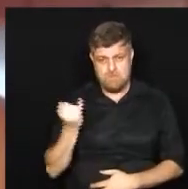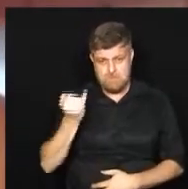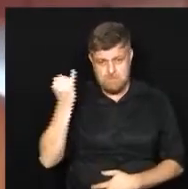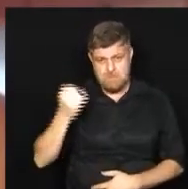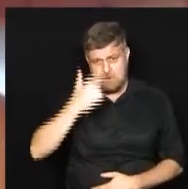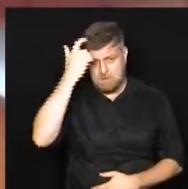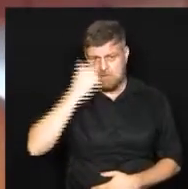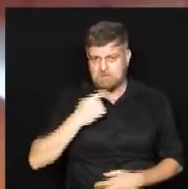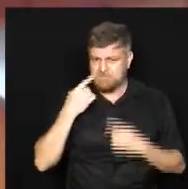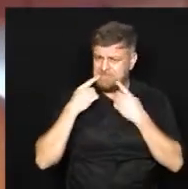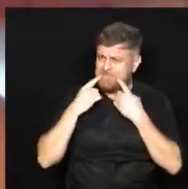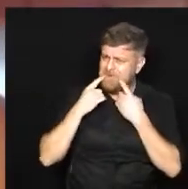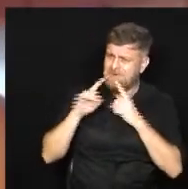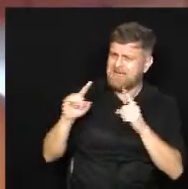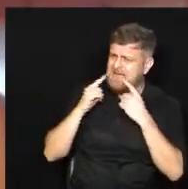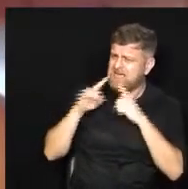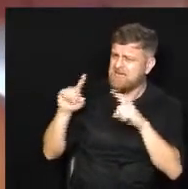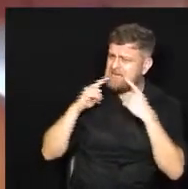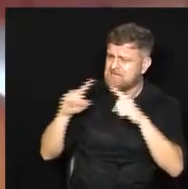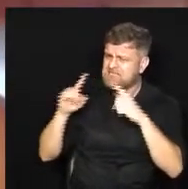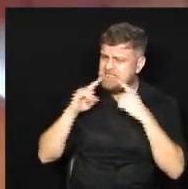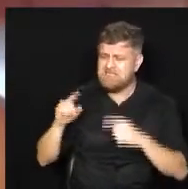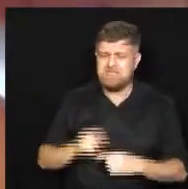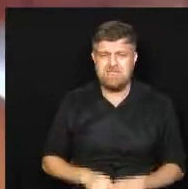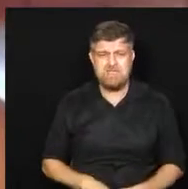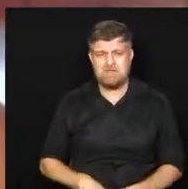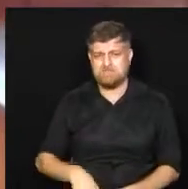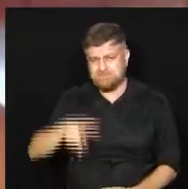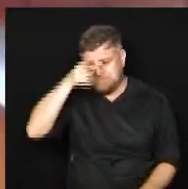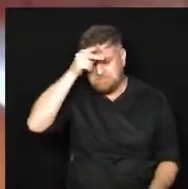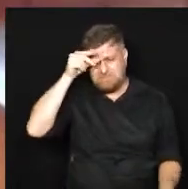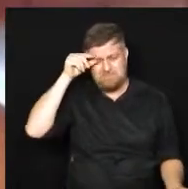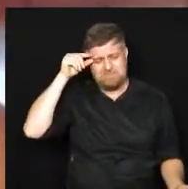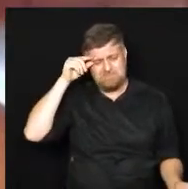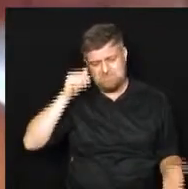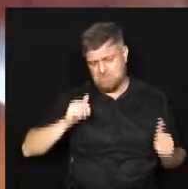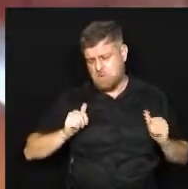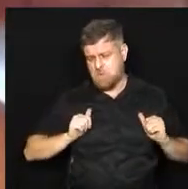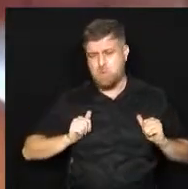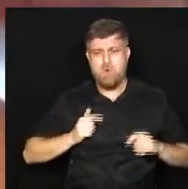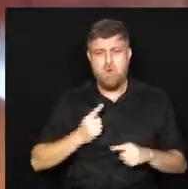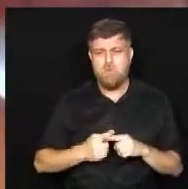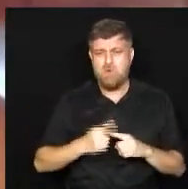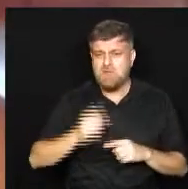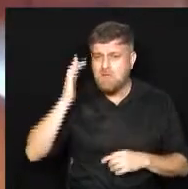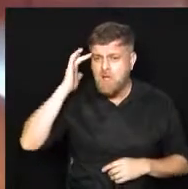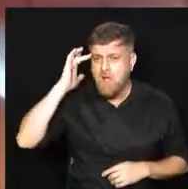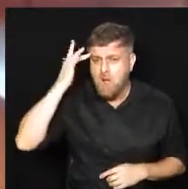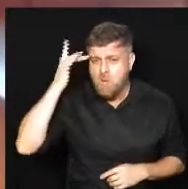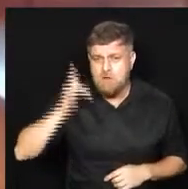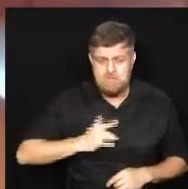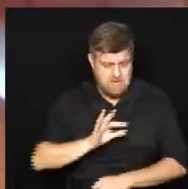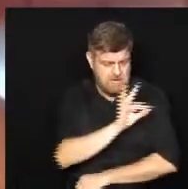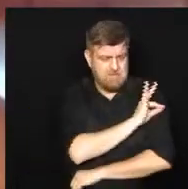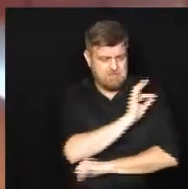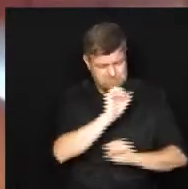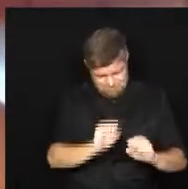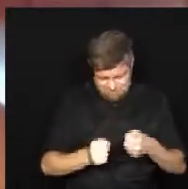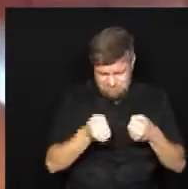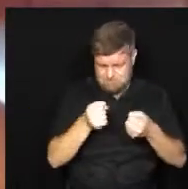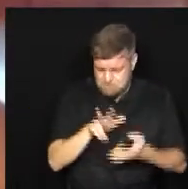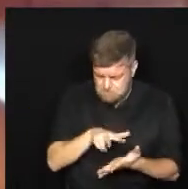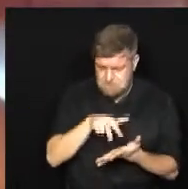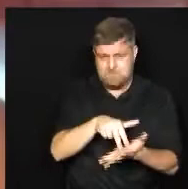critiquei bastante na ocasião a atuação da Prefeitura, porque acho que a Prefeitura poderia ter se empenhado mais